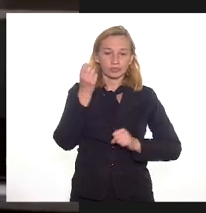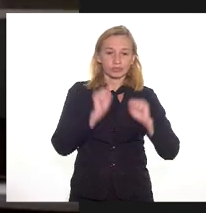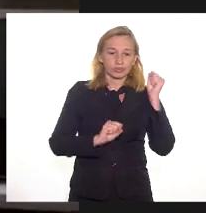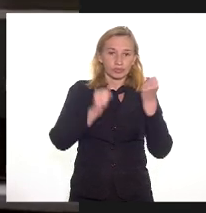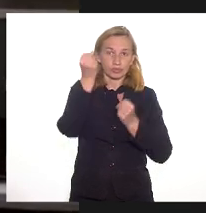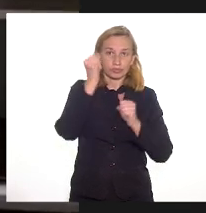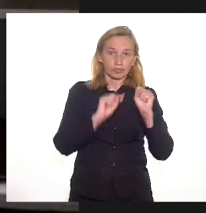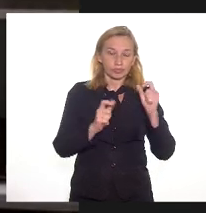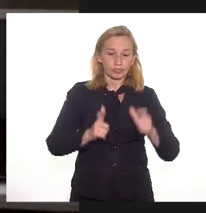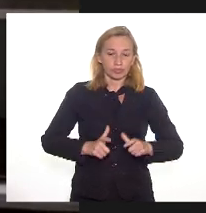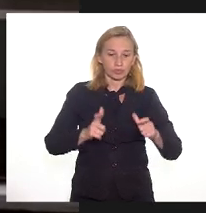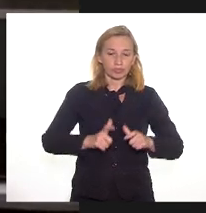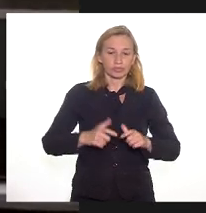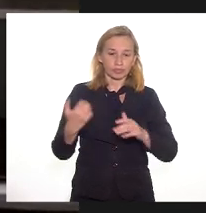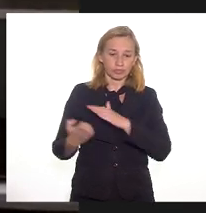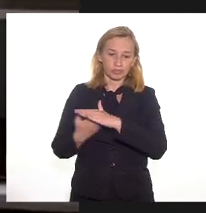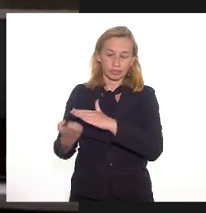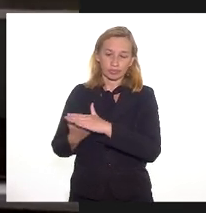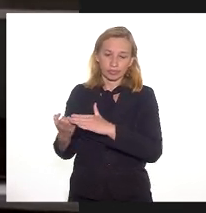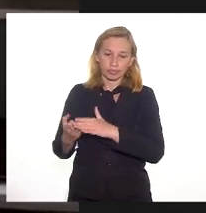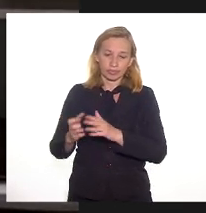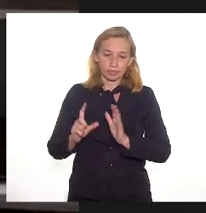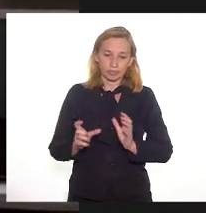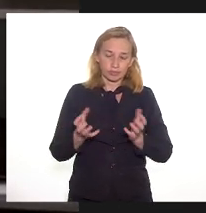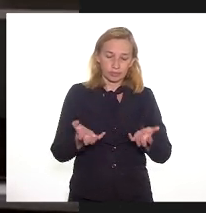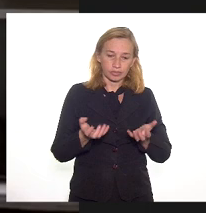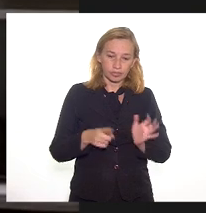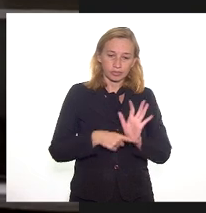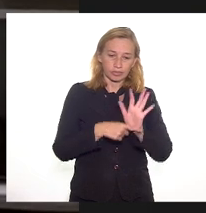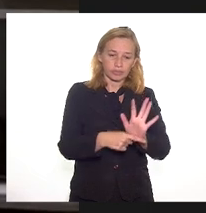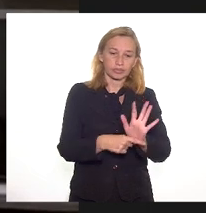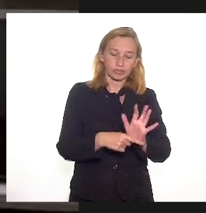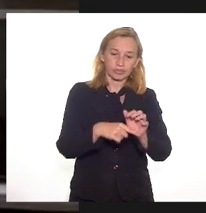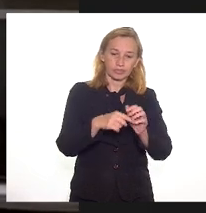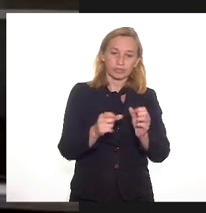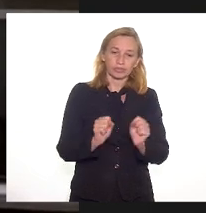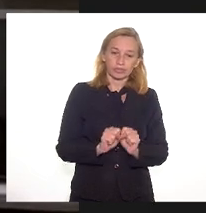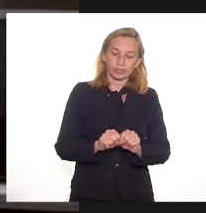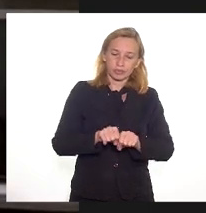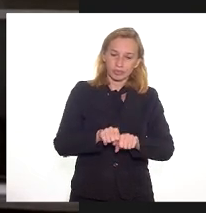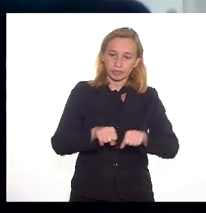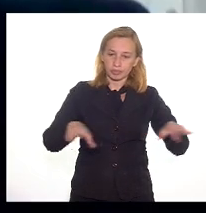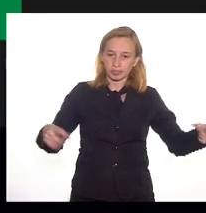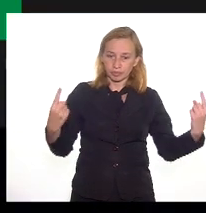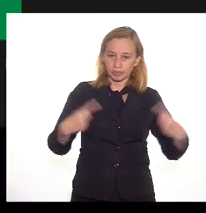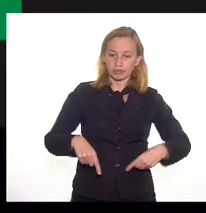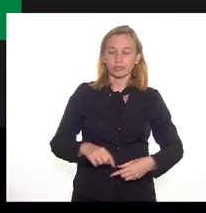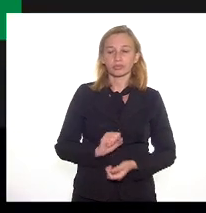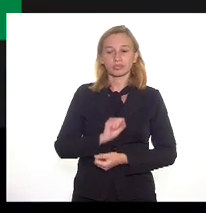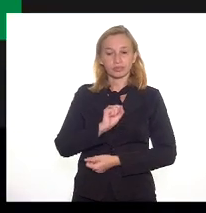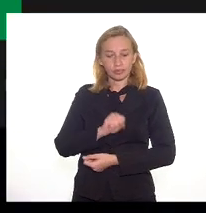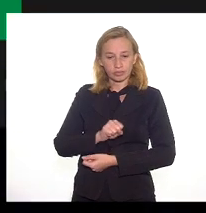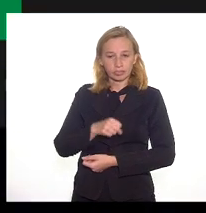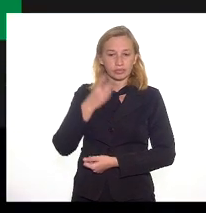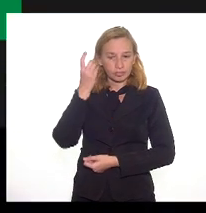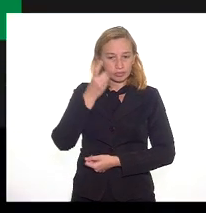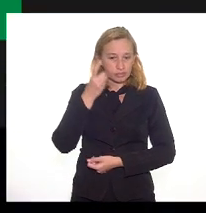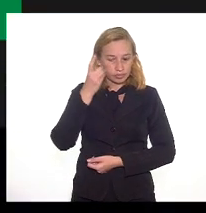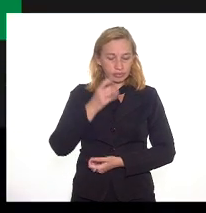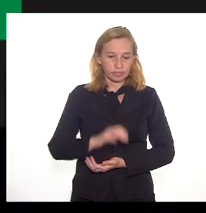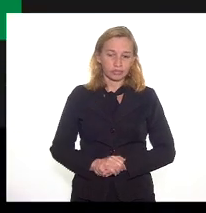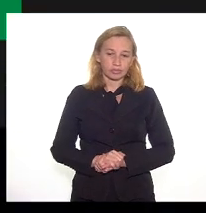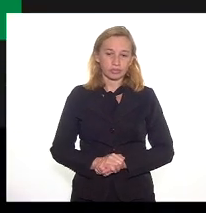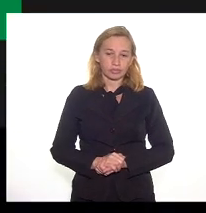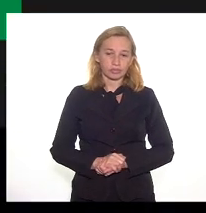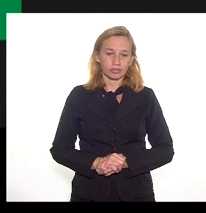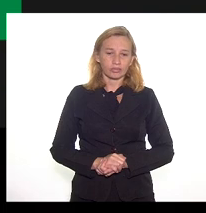Quer dizer, a empresa pretende contribuir para a ampliação dessa competitividade? Com certeza, deputada. Deixa eu só lhe